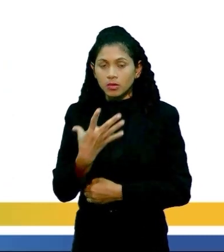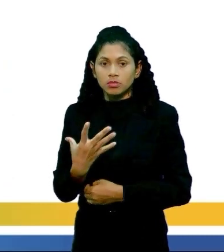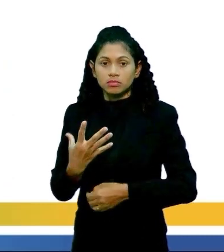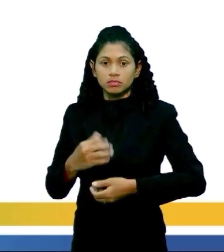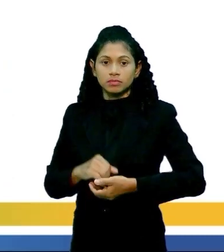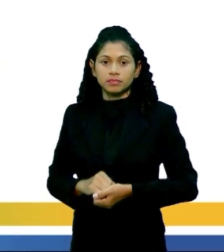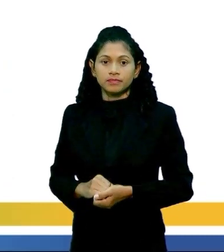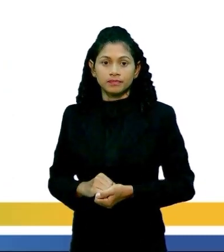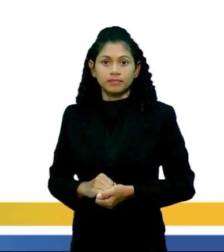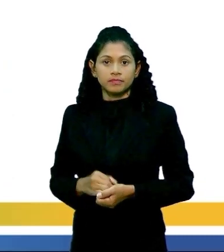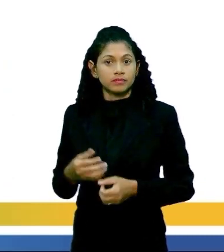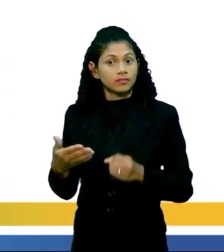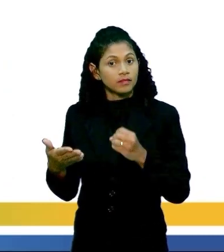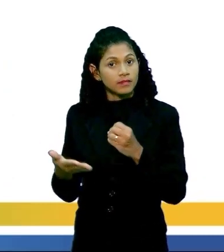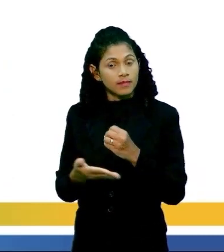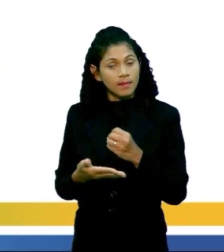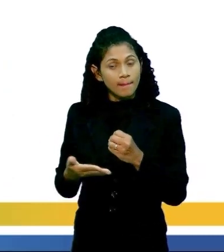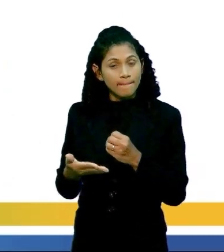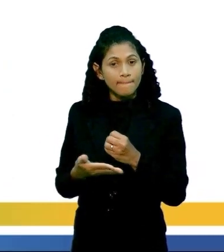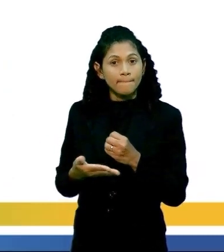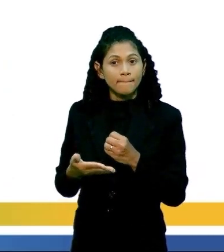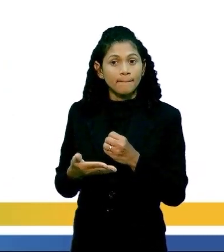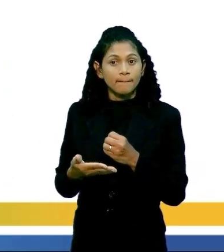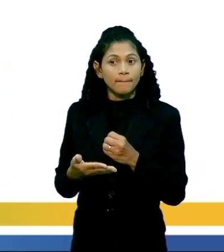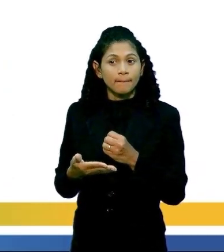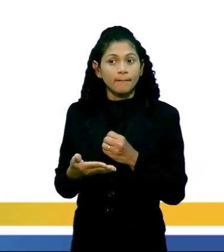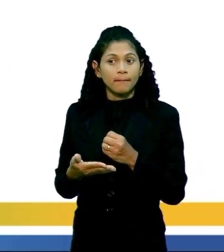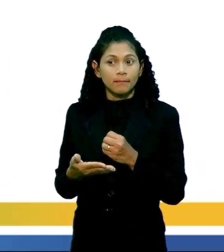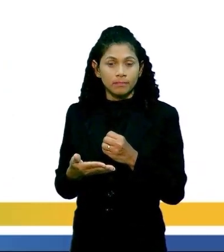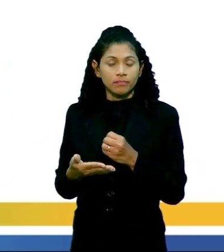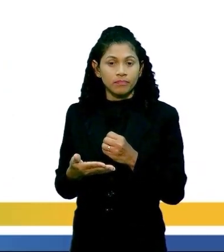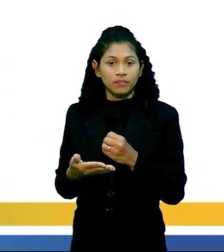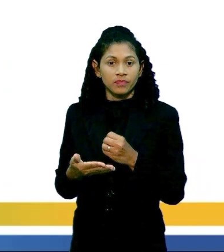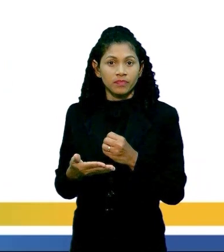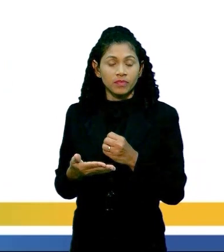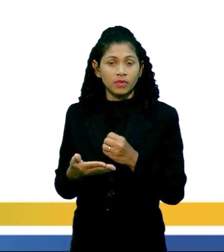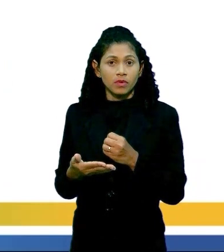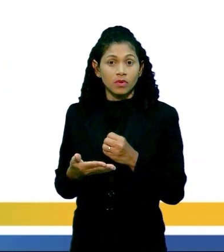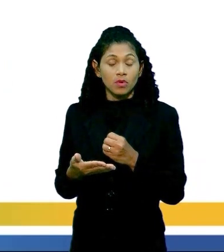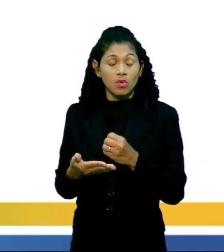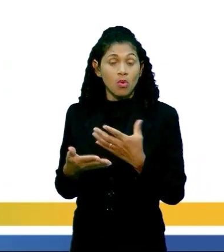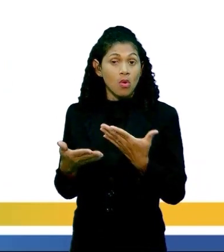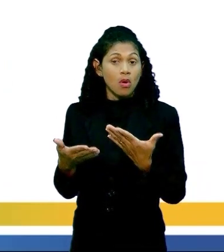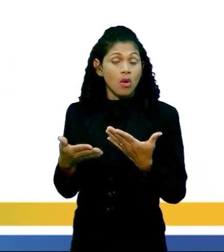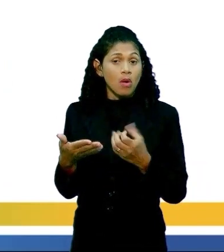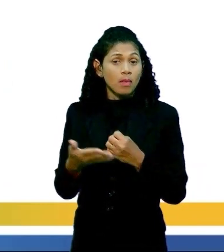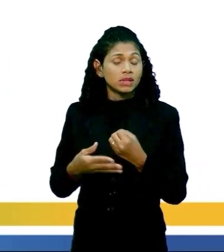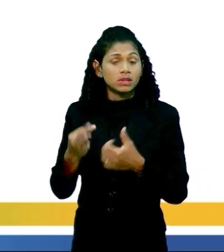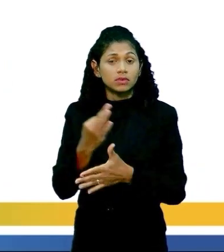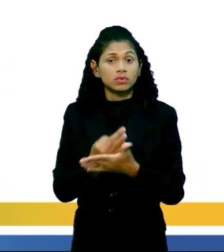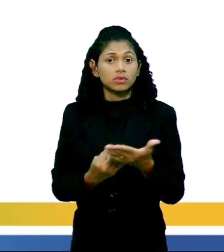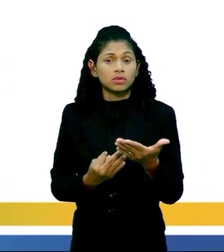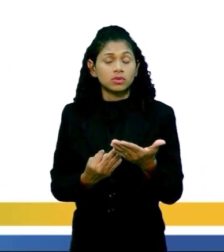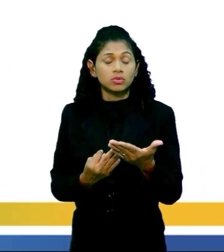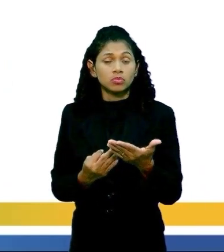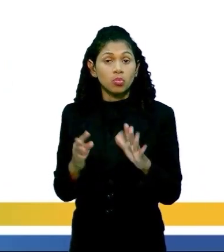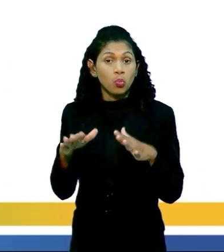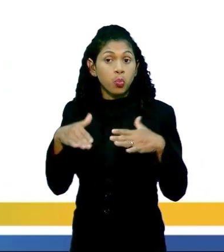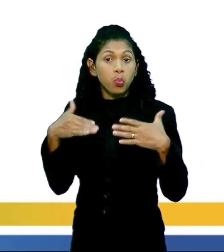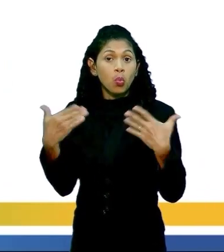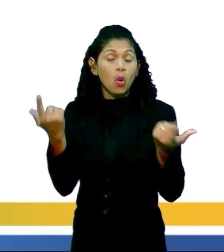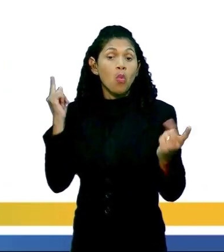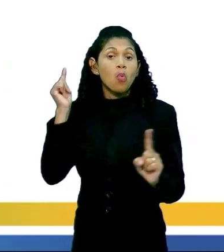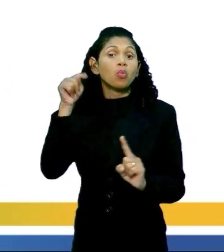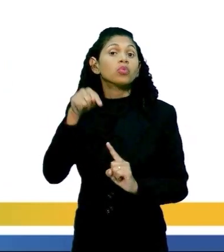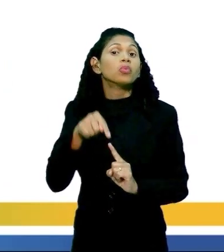Então, considerando-se as informações apresentadas no texto, o provável público-alvo, a intenção, né? Alertar, galera. Em nenhum momento foi falado